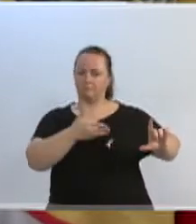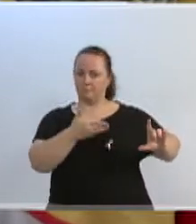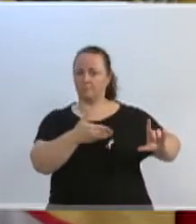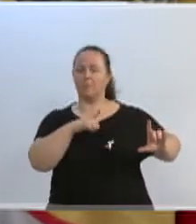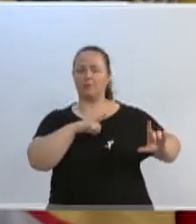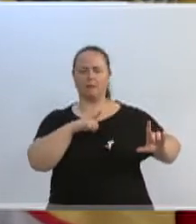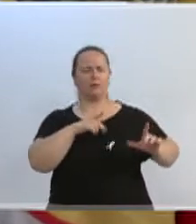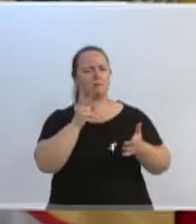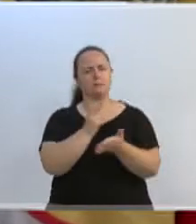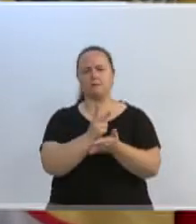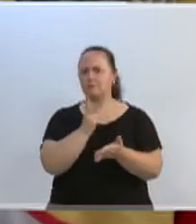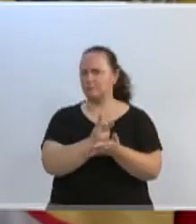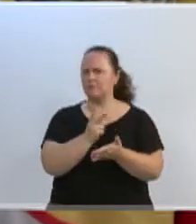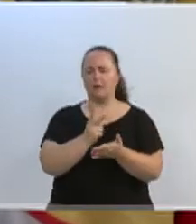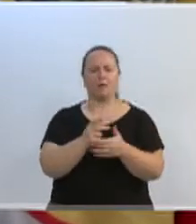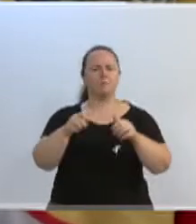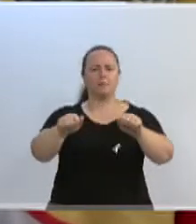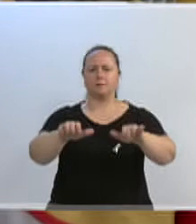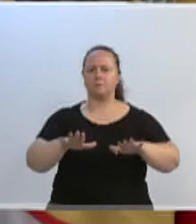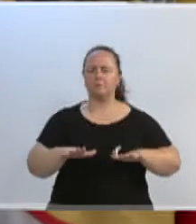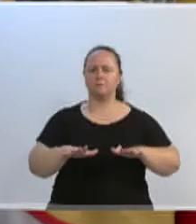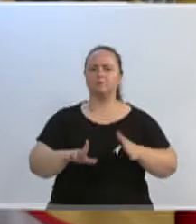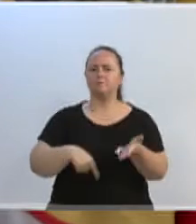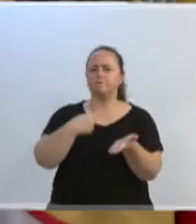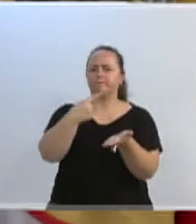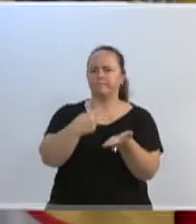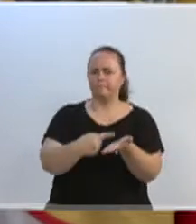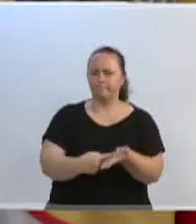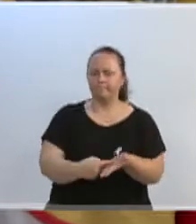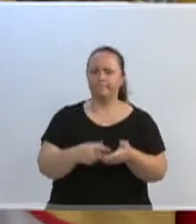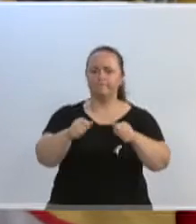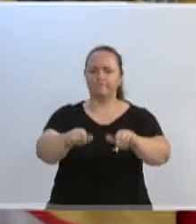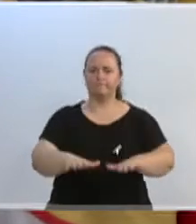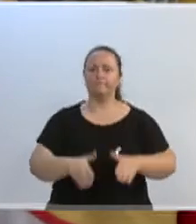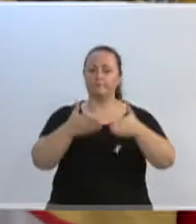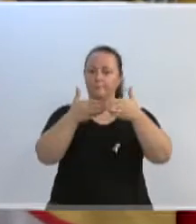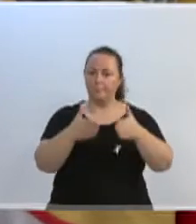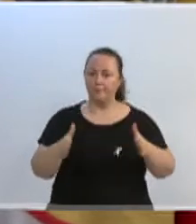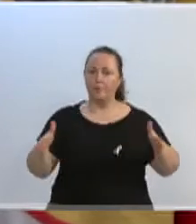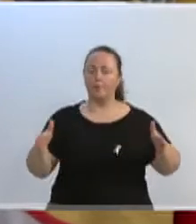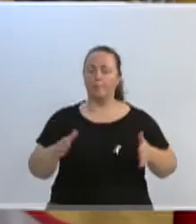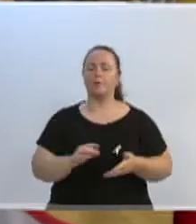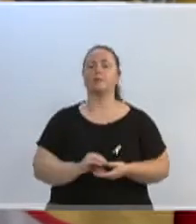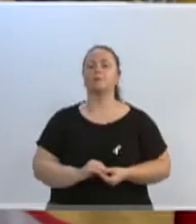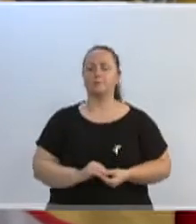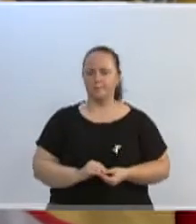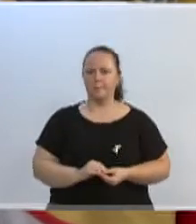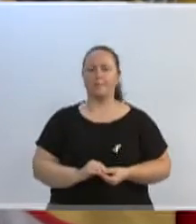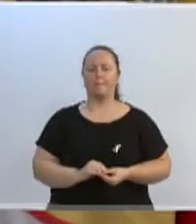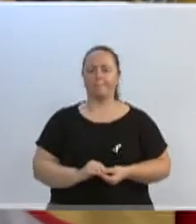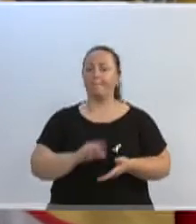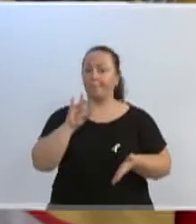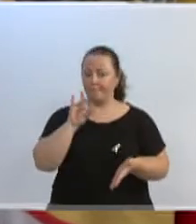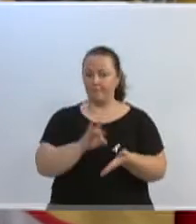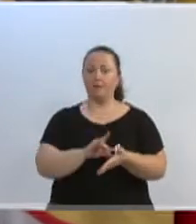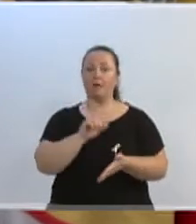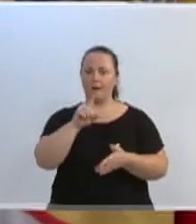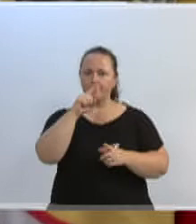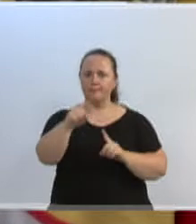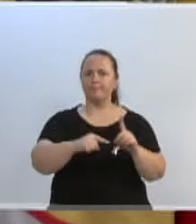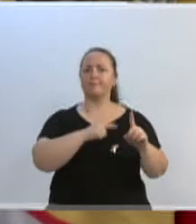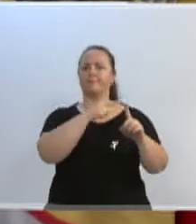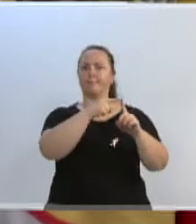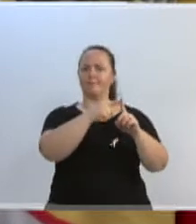das sessões ordinárias, das audiências públicas. Realmente, isso é um avanço